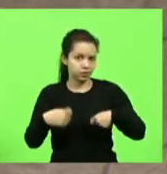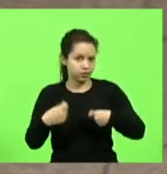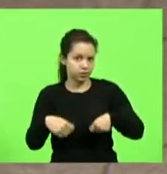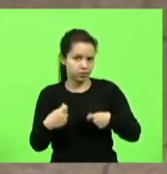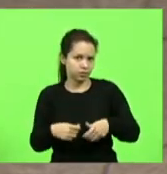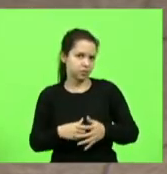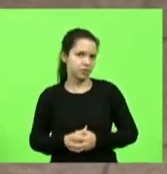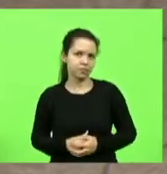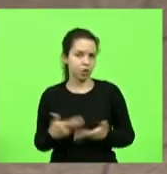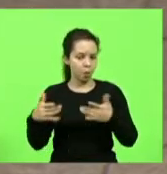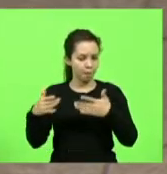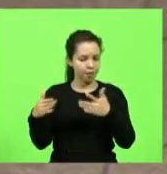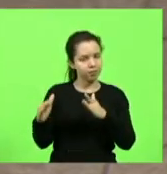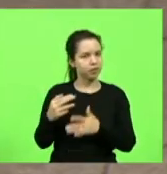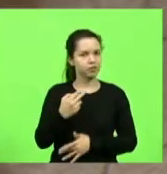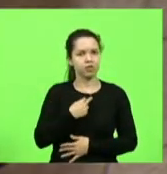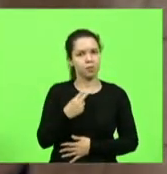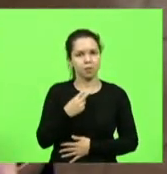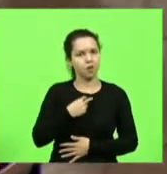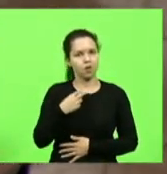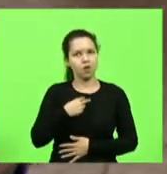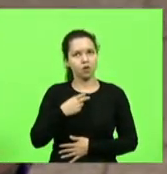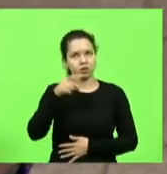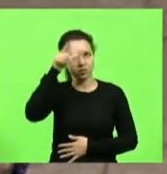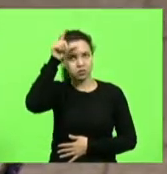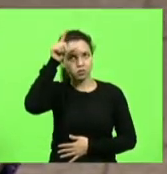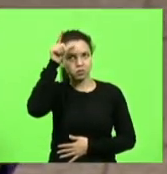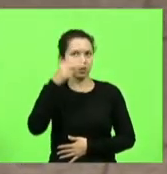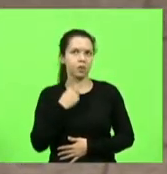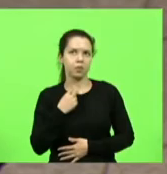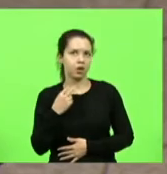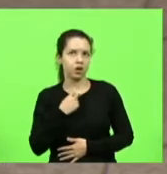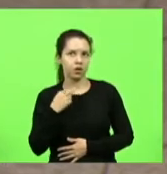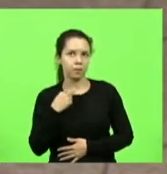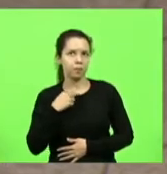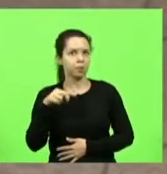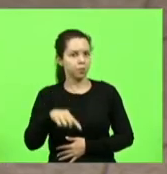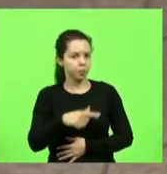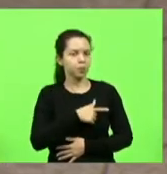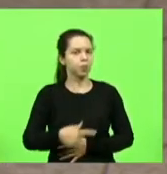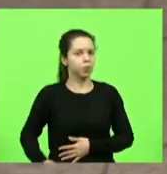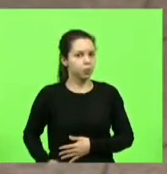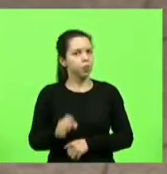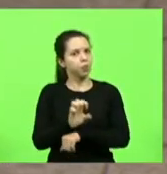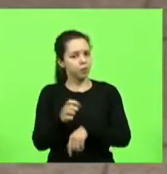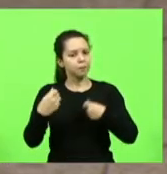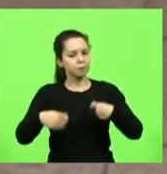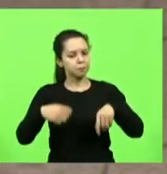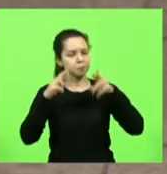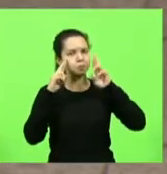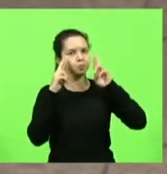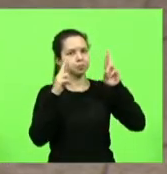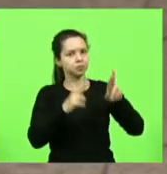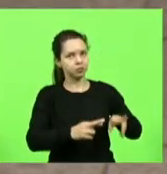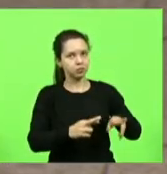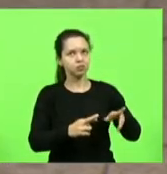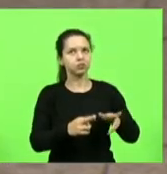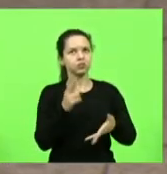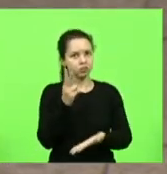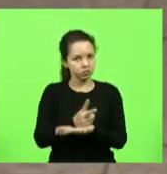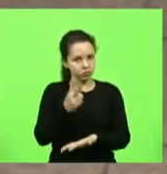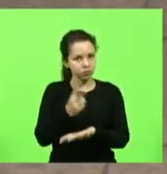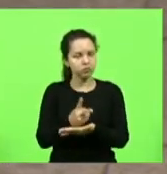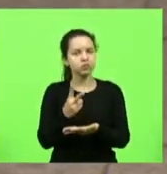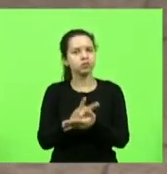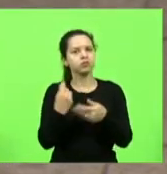ficar barato assim, Sargento Lima, não pode. O Estado merece mais respeito, sempre mereceu e